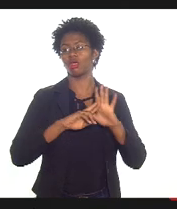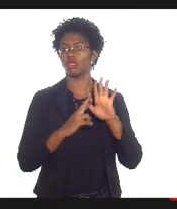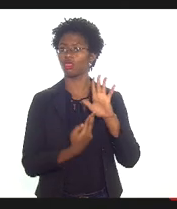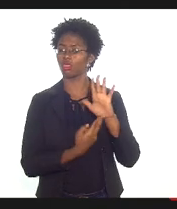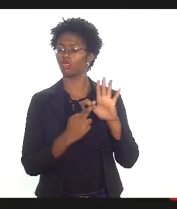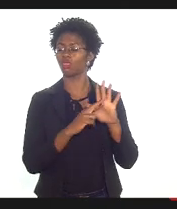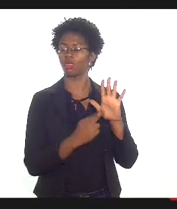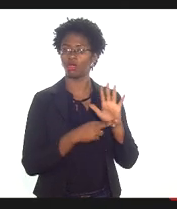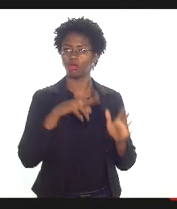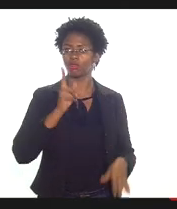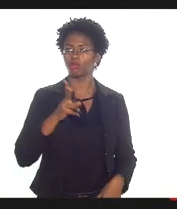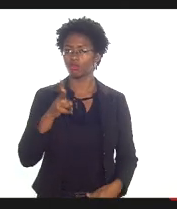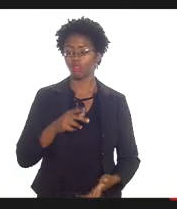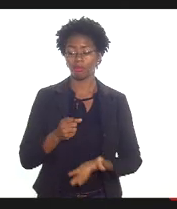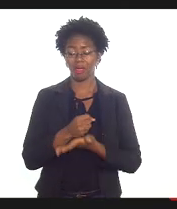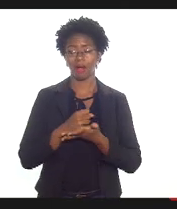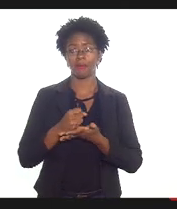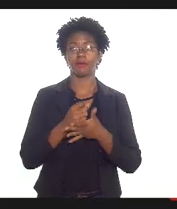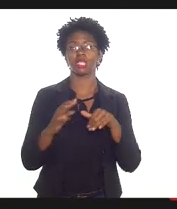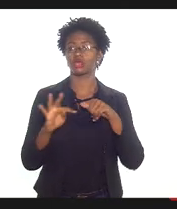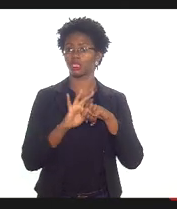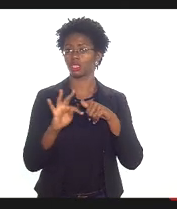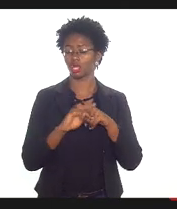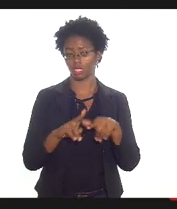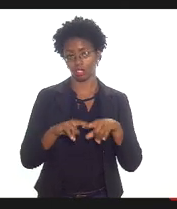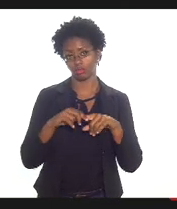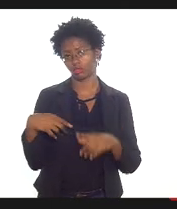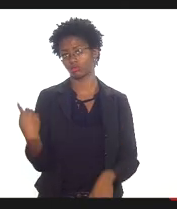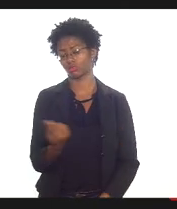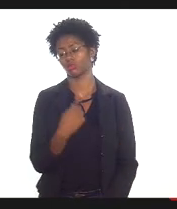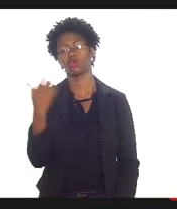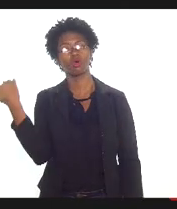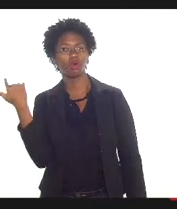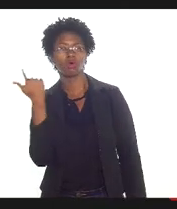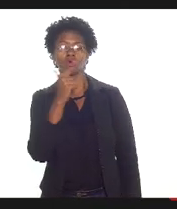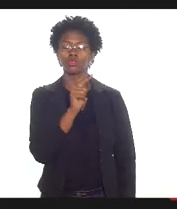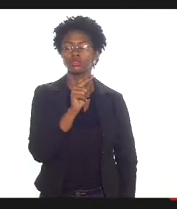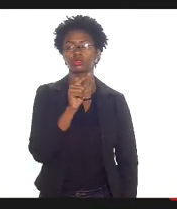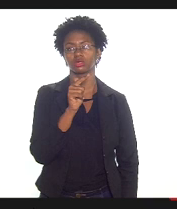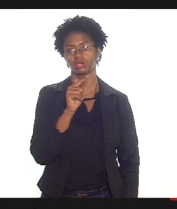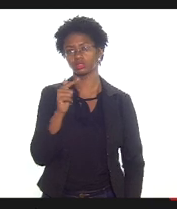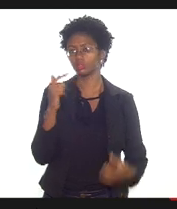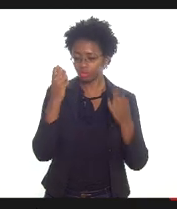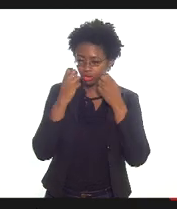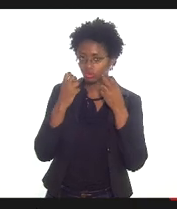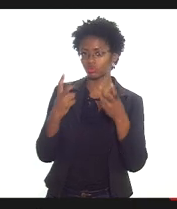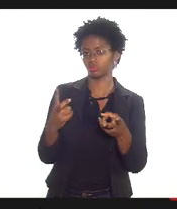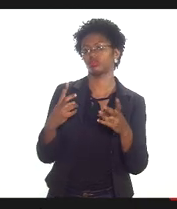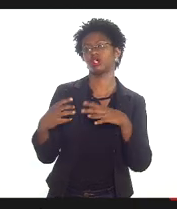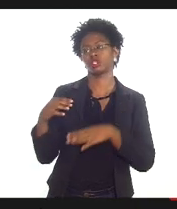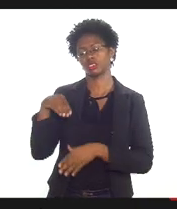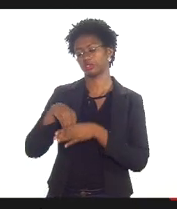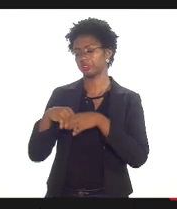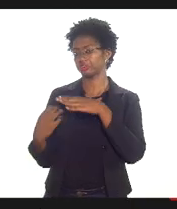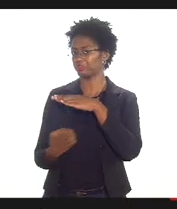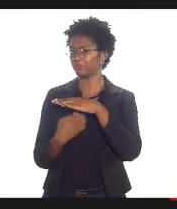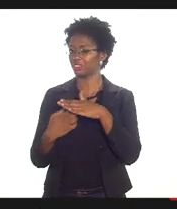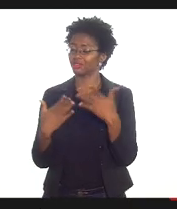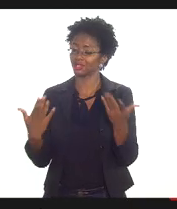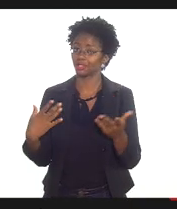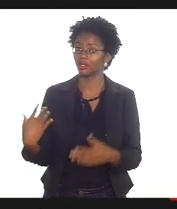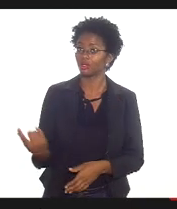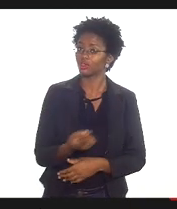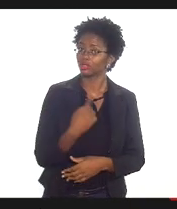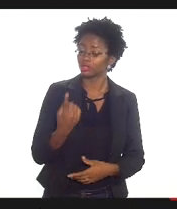com fundamentação técnica, e até onde nós conseguimos, né, enxergar das empresas. Né? Então, estamos aqui